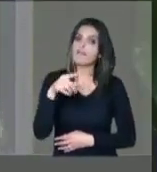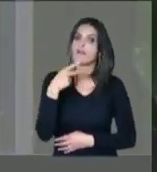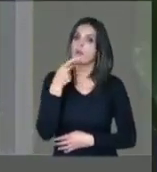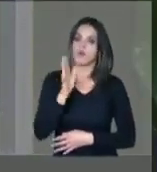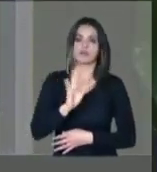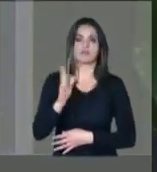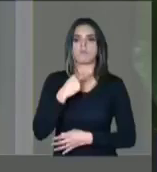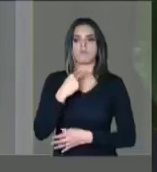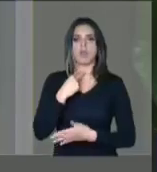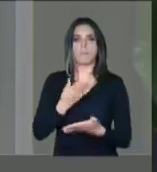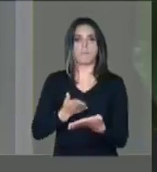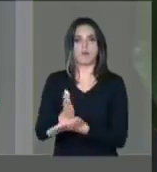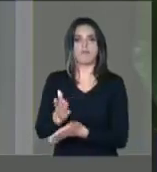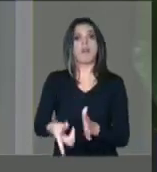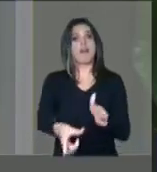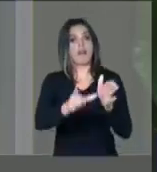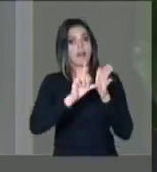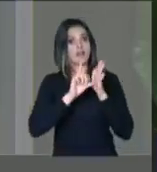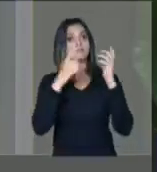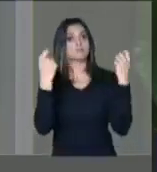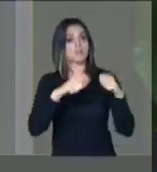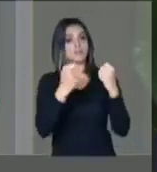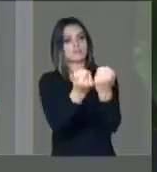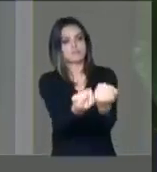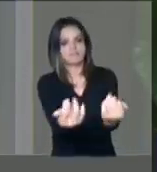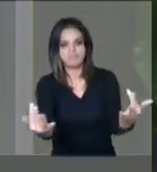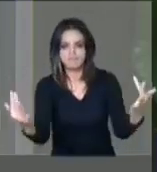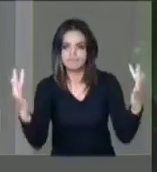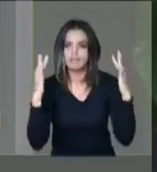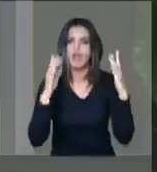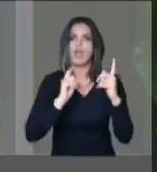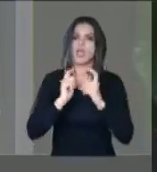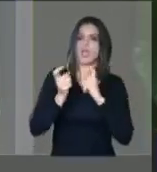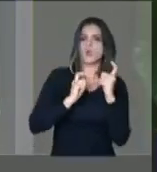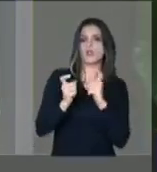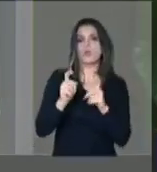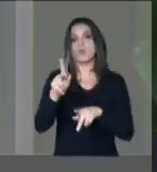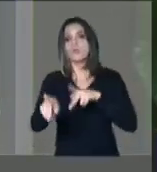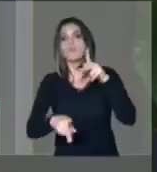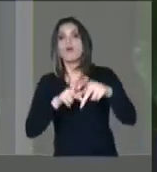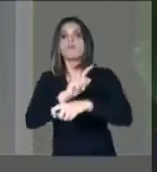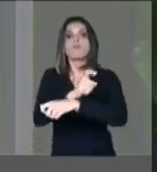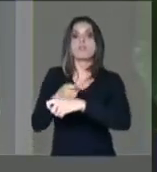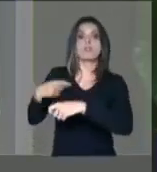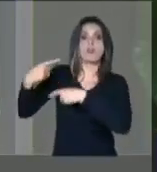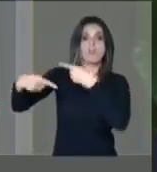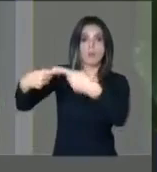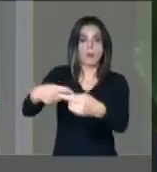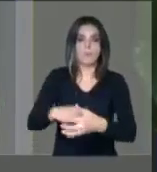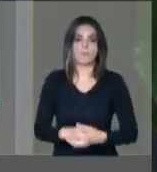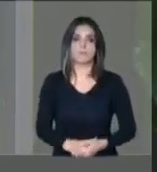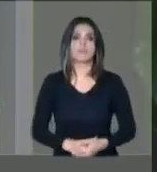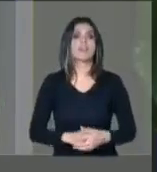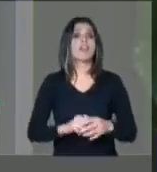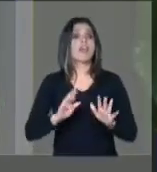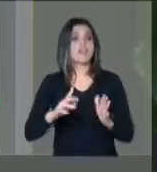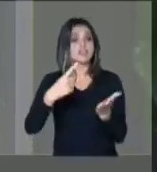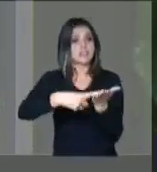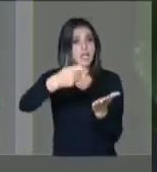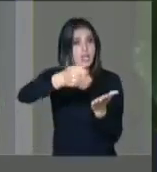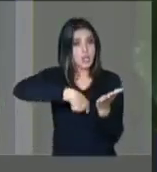esse acordo sem a consulta prévia. Mas não bastasse ser inconstitucional, o acordo